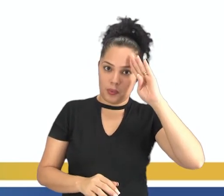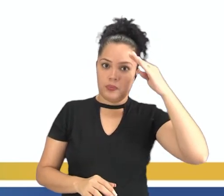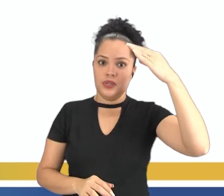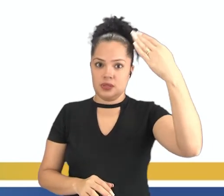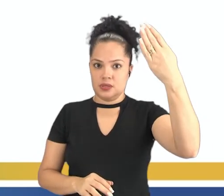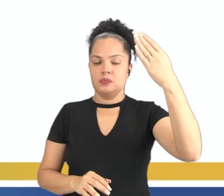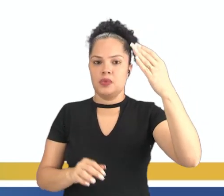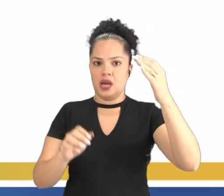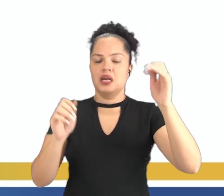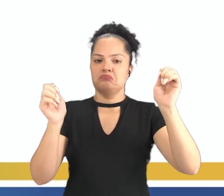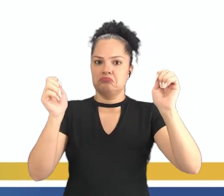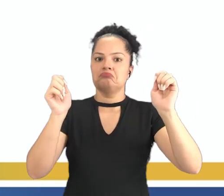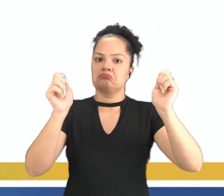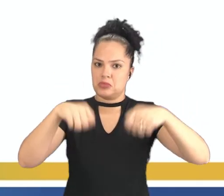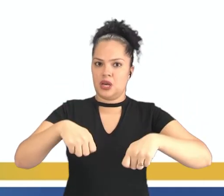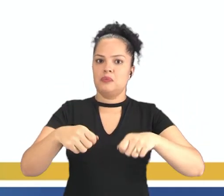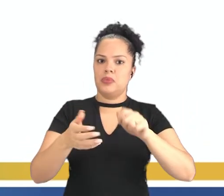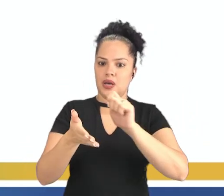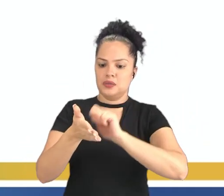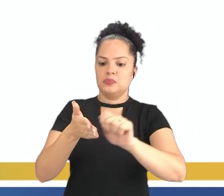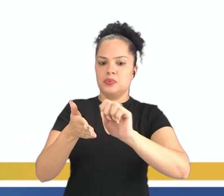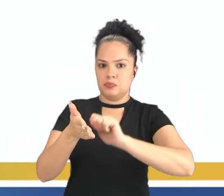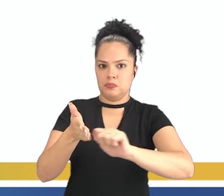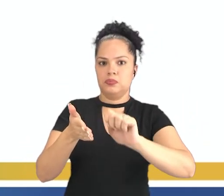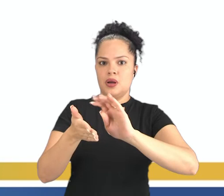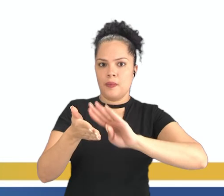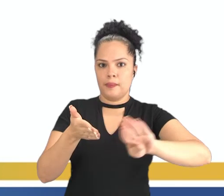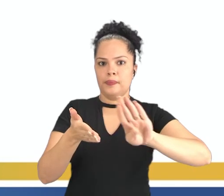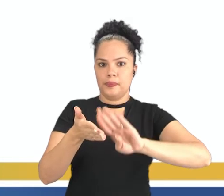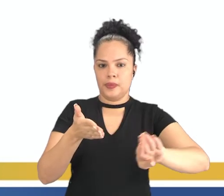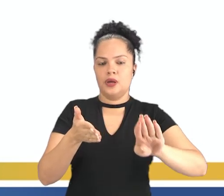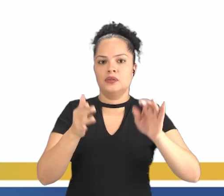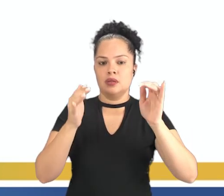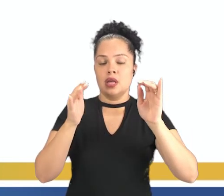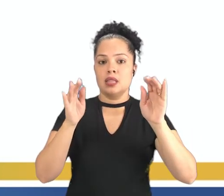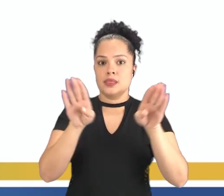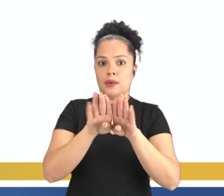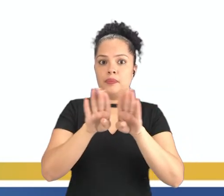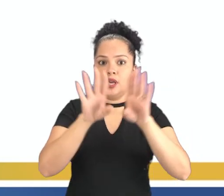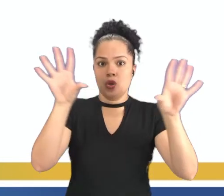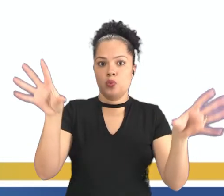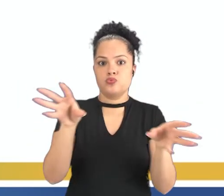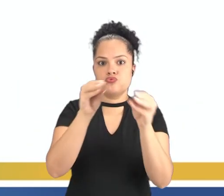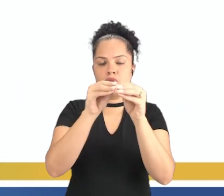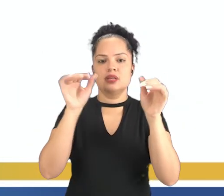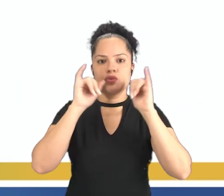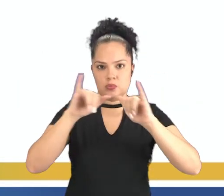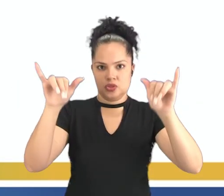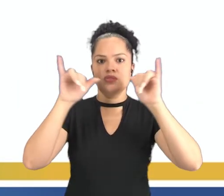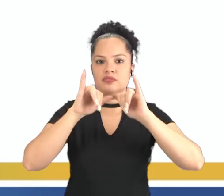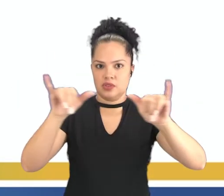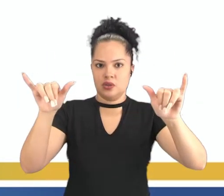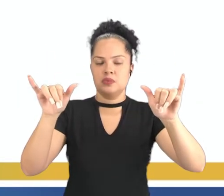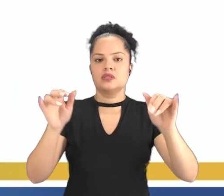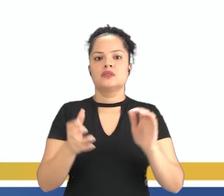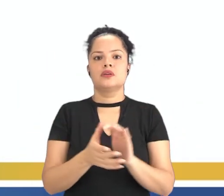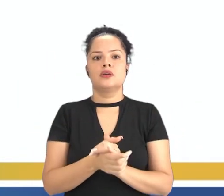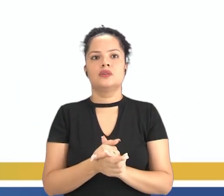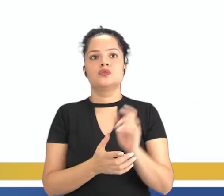com apagamento das informações secundárias ou a generalização de informações. Quando você fizer isso, você está trabalhando com o